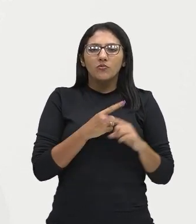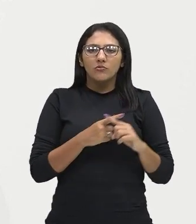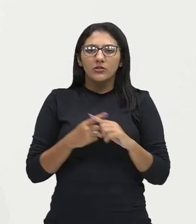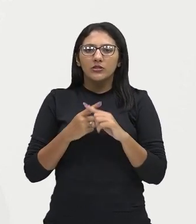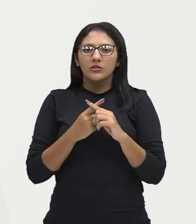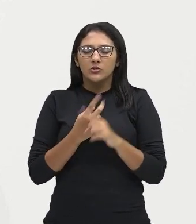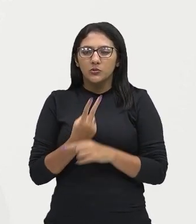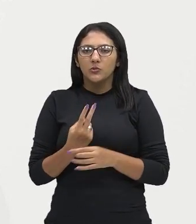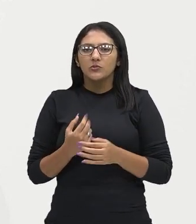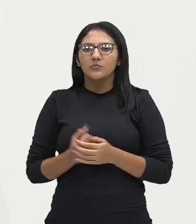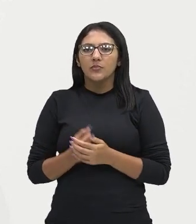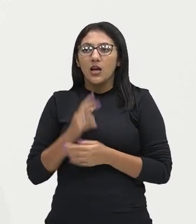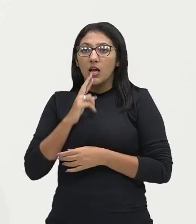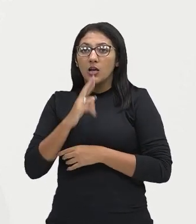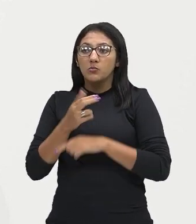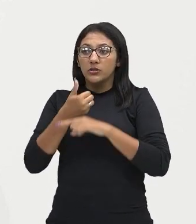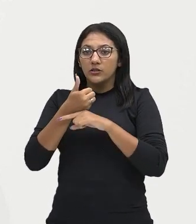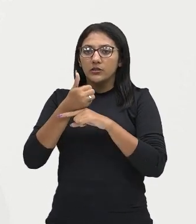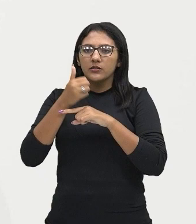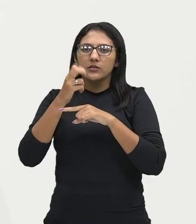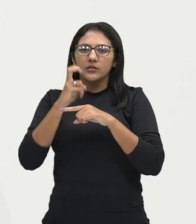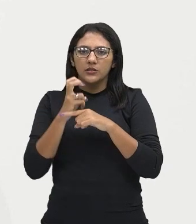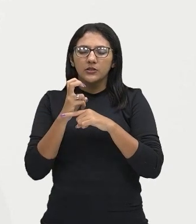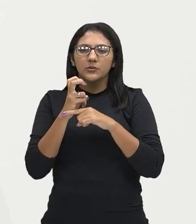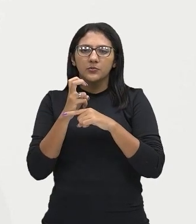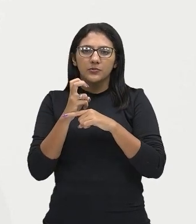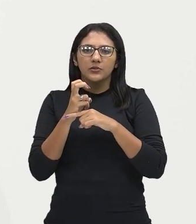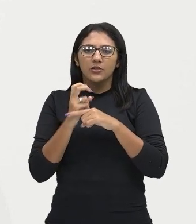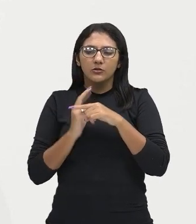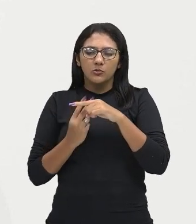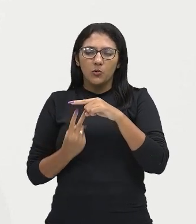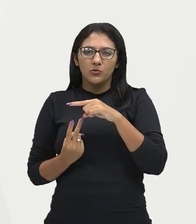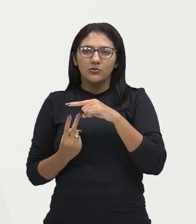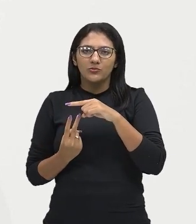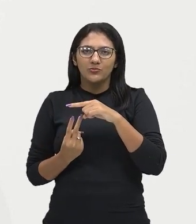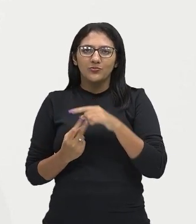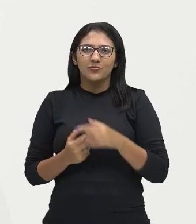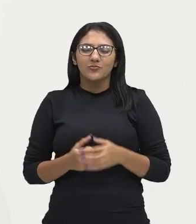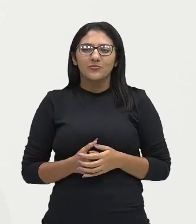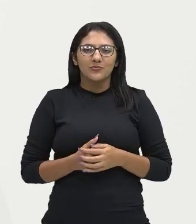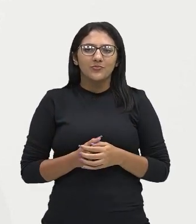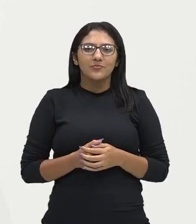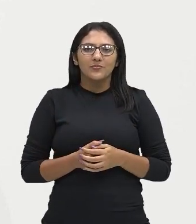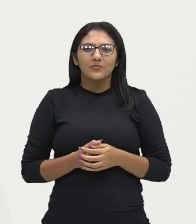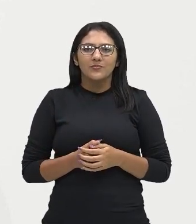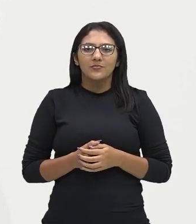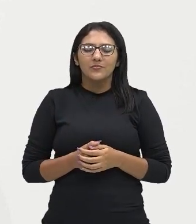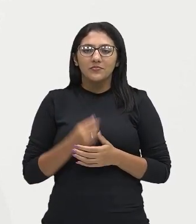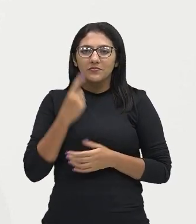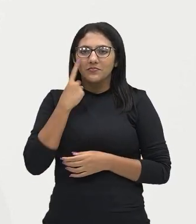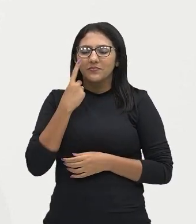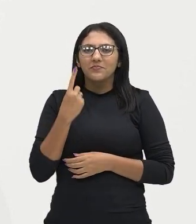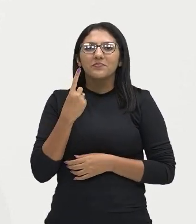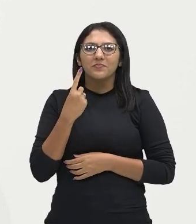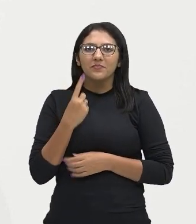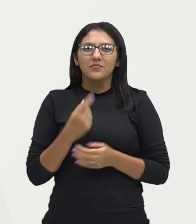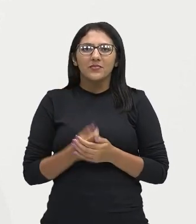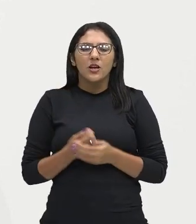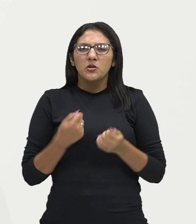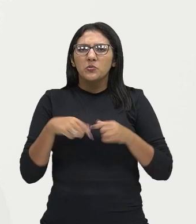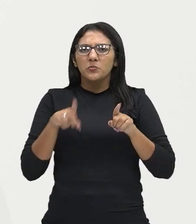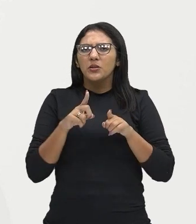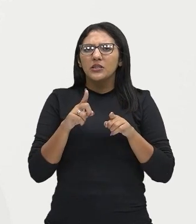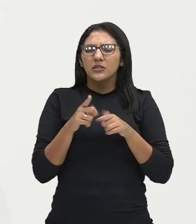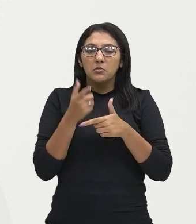3 é 15. E 1 vezes 2 é 2. E aí nem precisa a gente